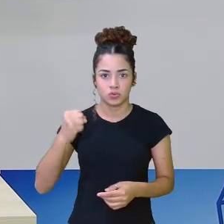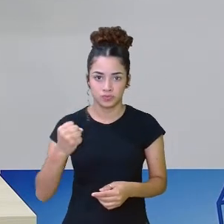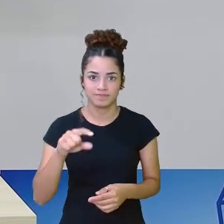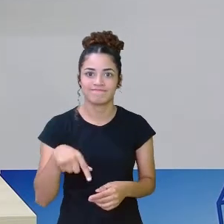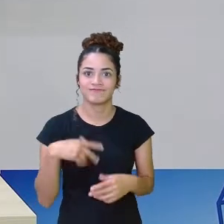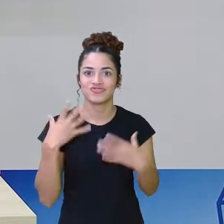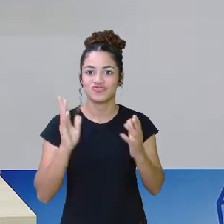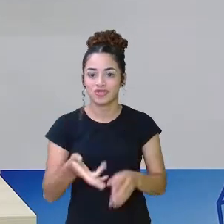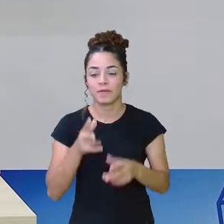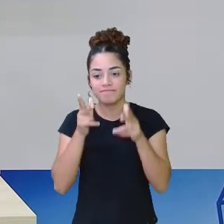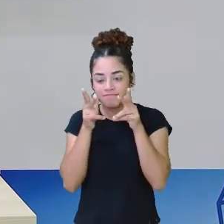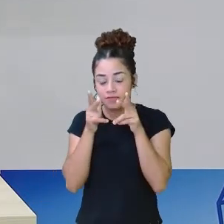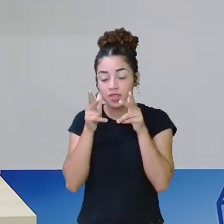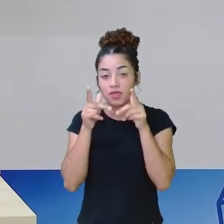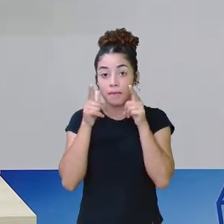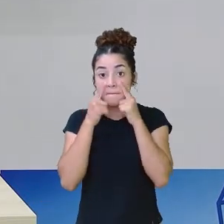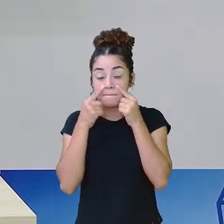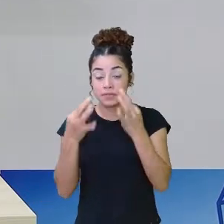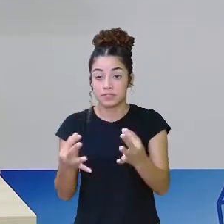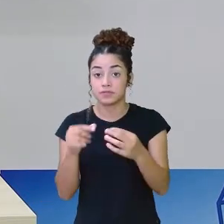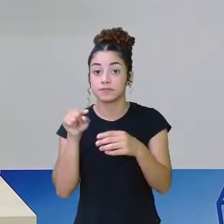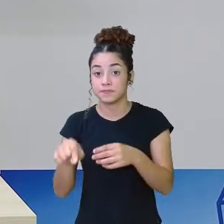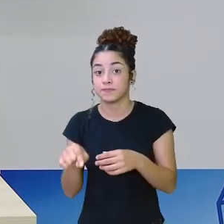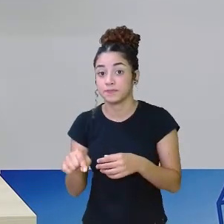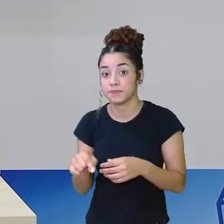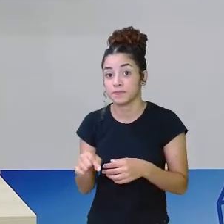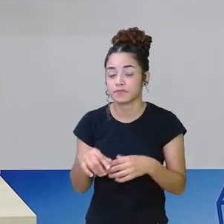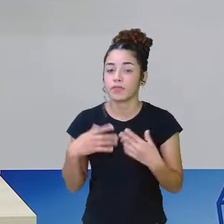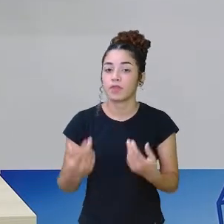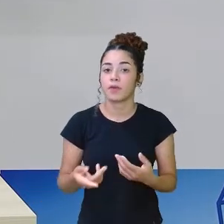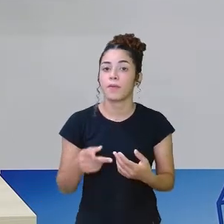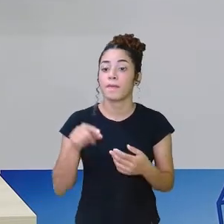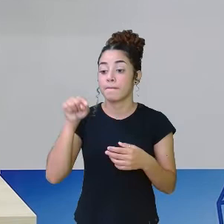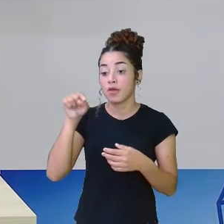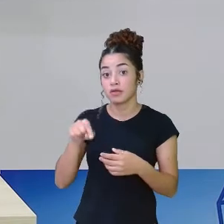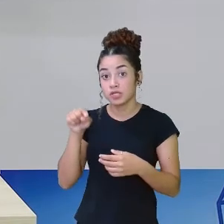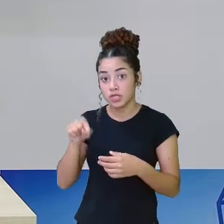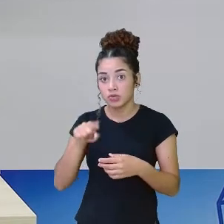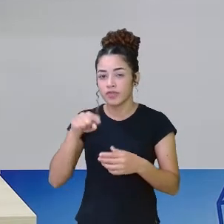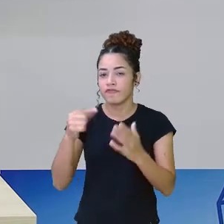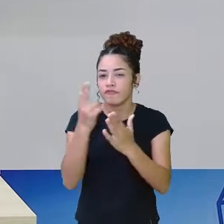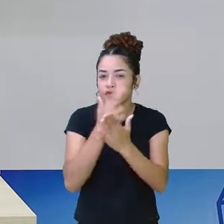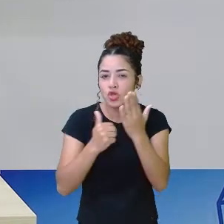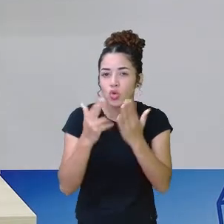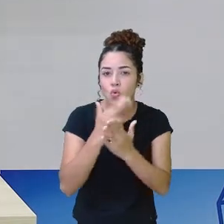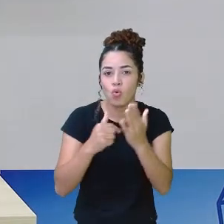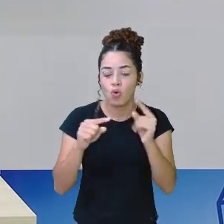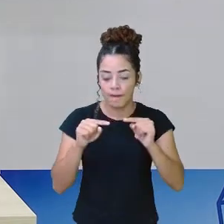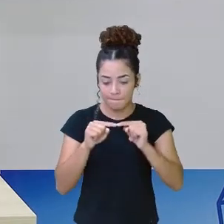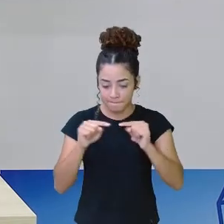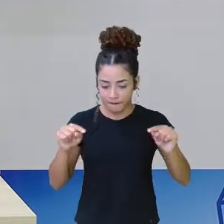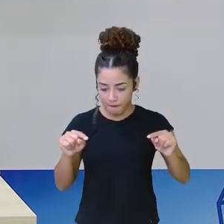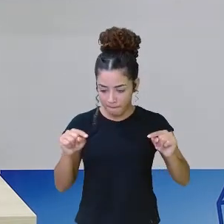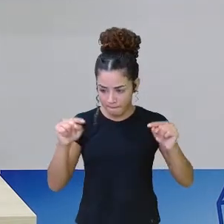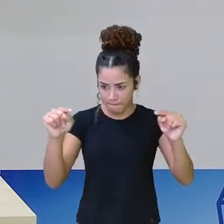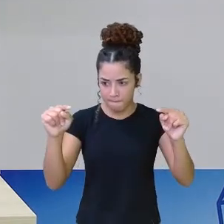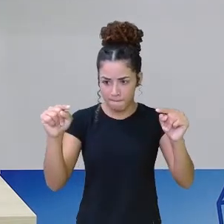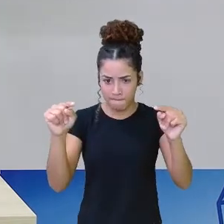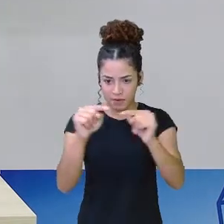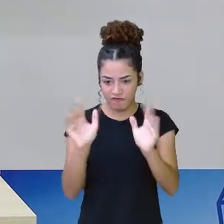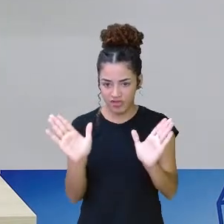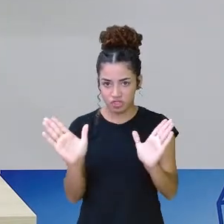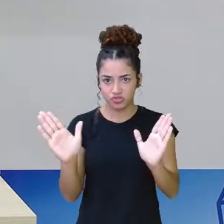ligado nisso. Fica ligada. Polígono, figuras formadas por segmentos de